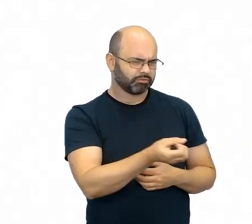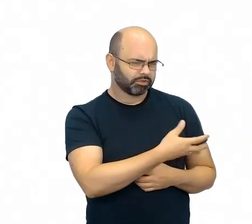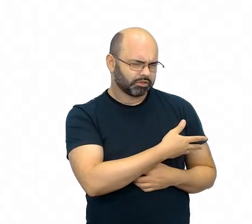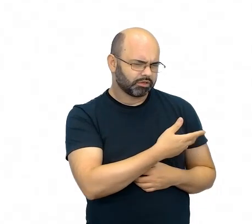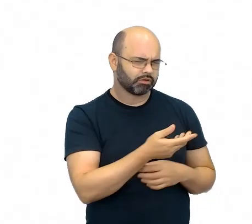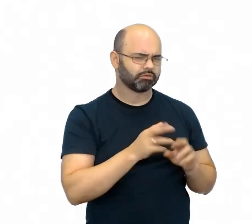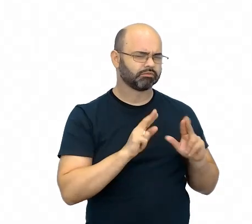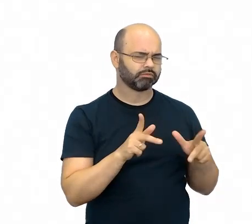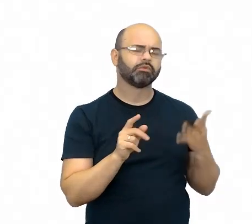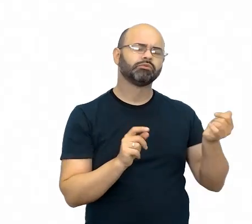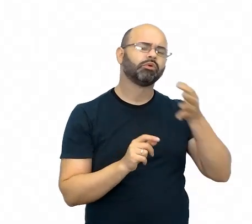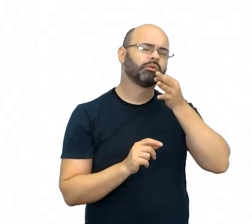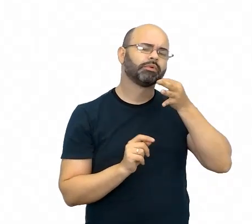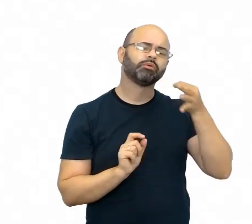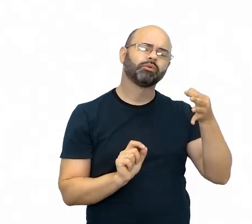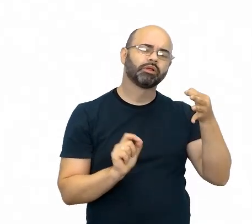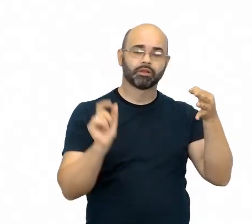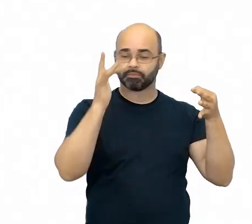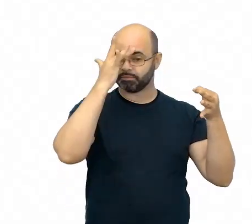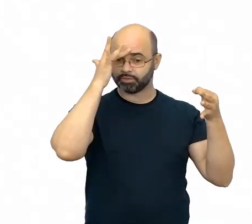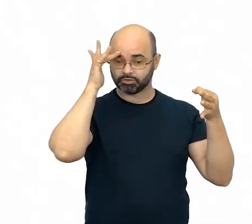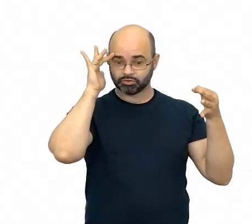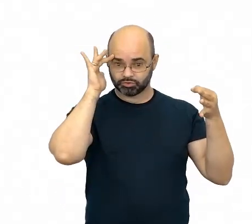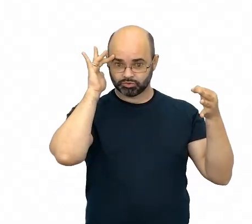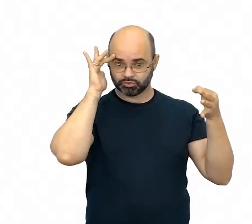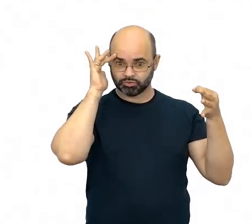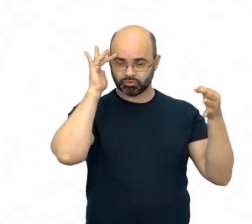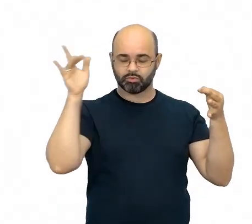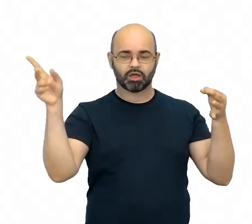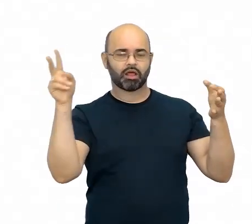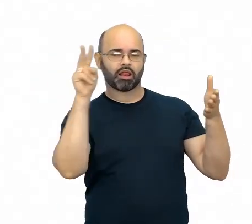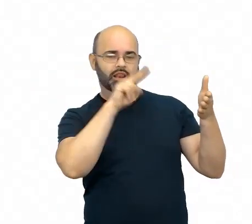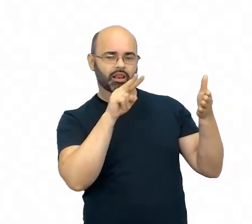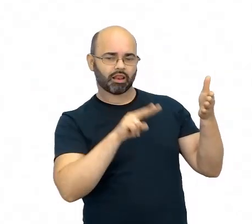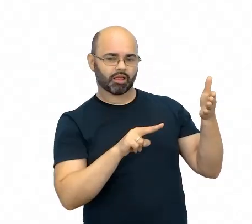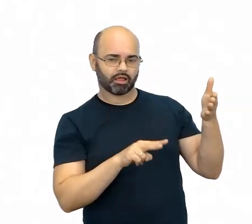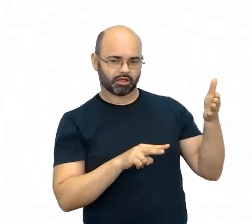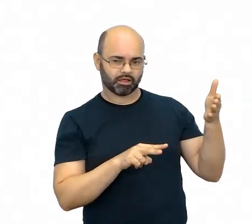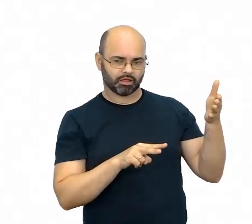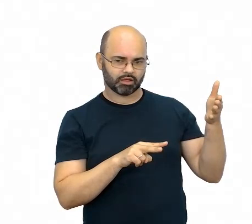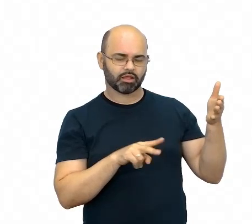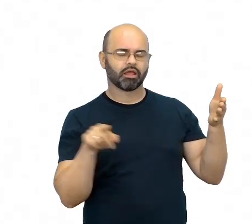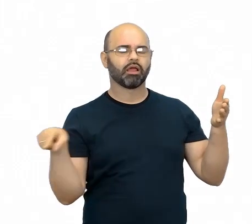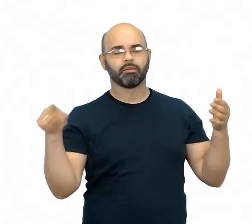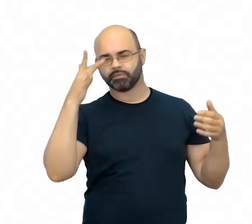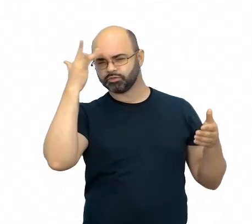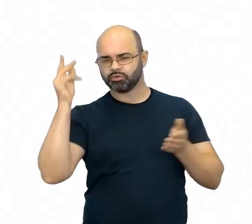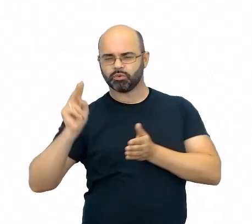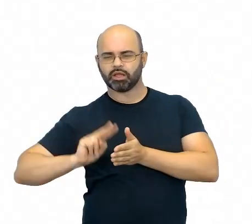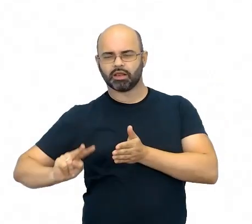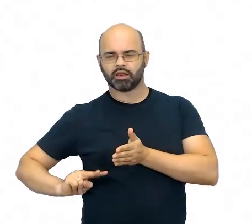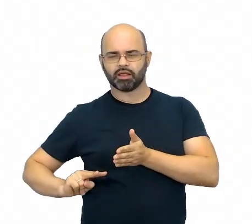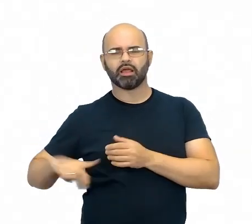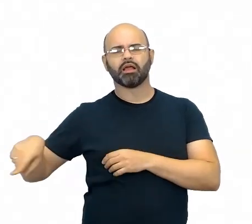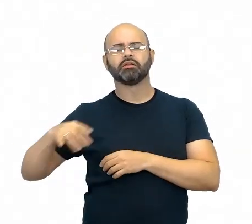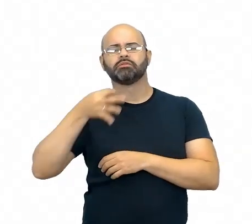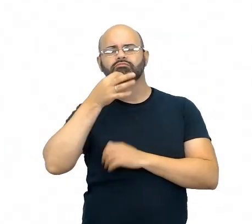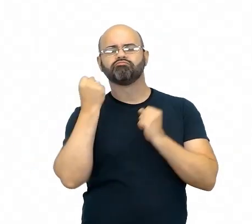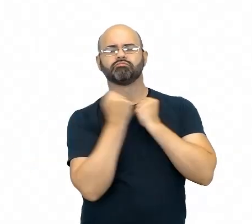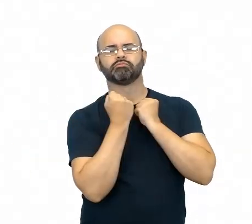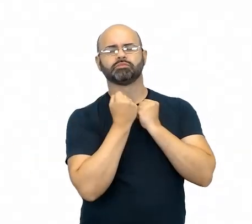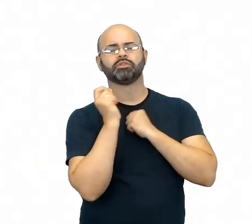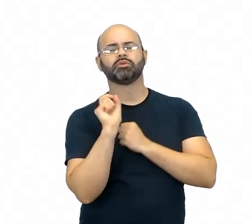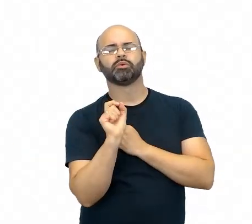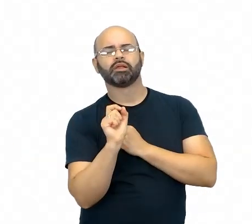é a opinião e o que o leitor defende? Na 3, opinar sobre os comentários lidos. Qual